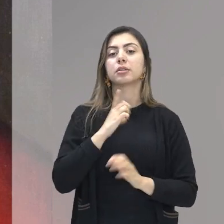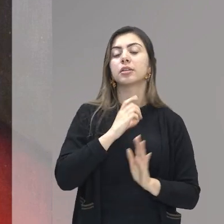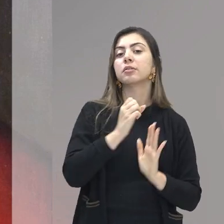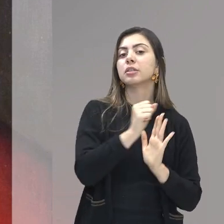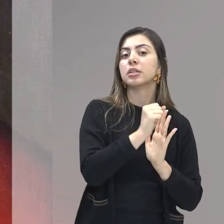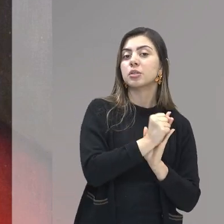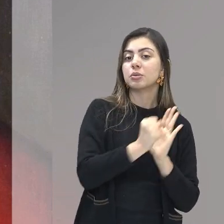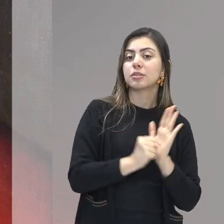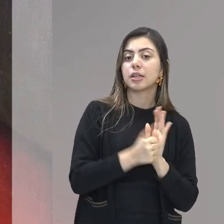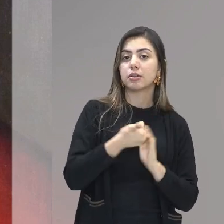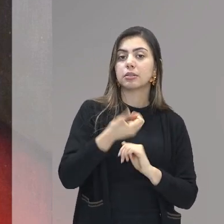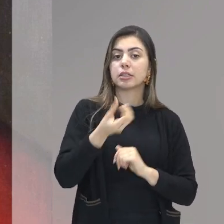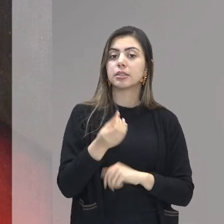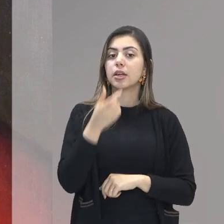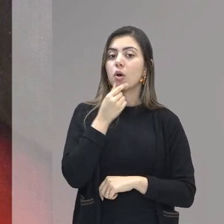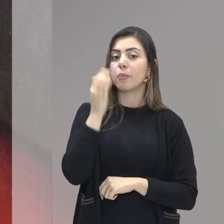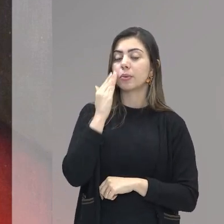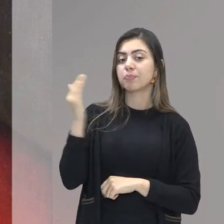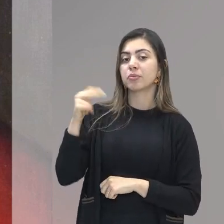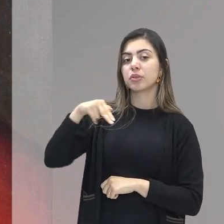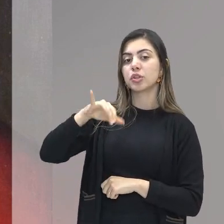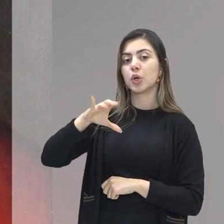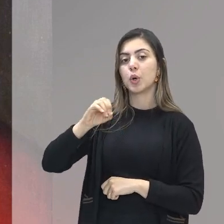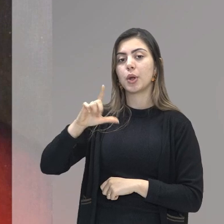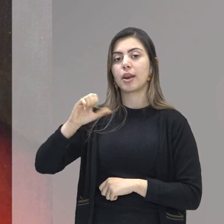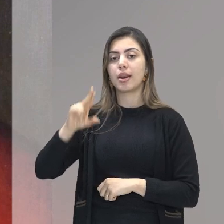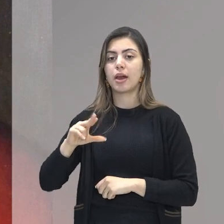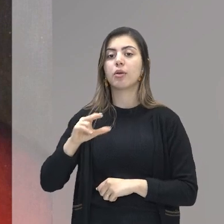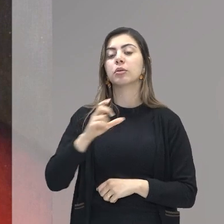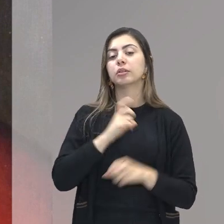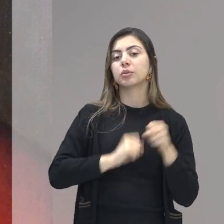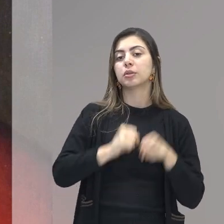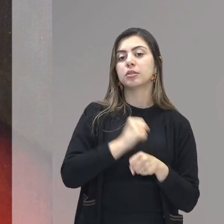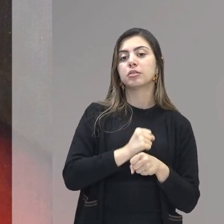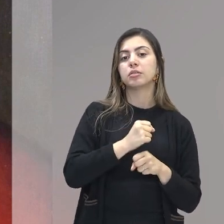XVI, Nicolau Copérnico,